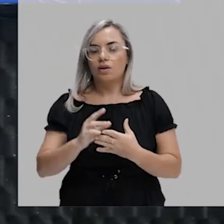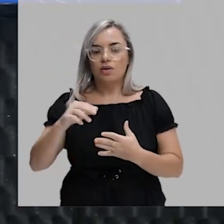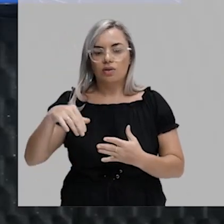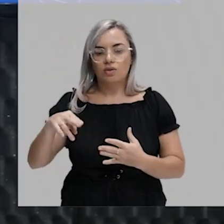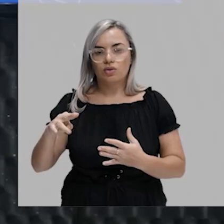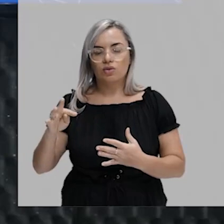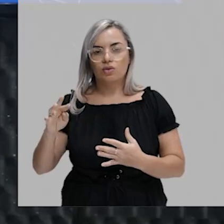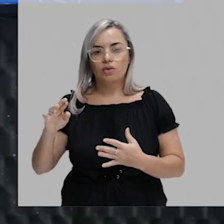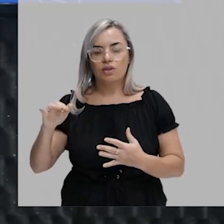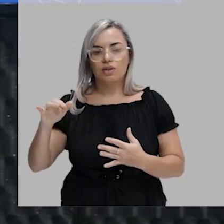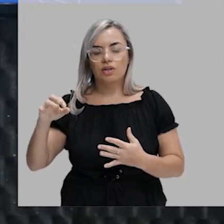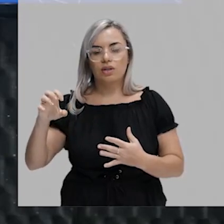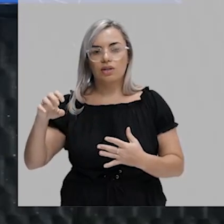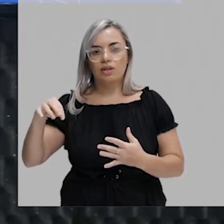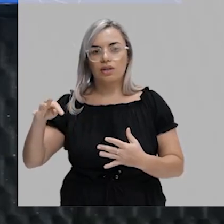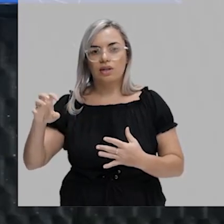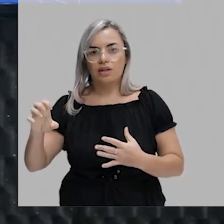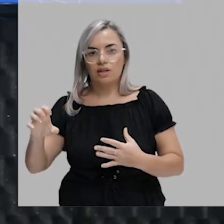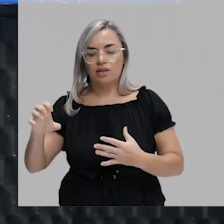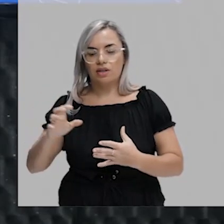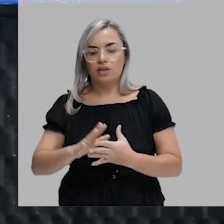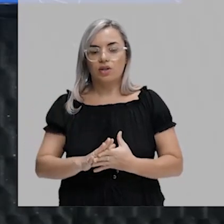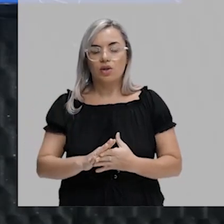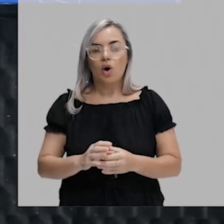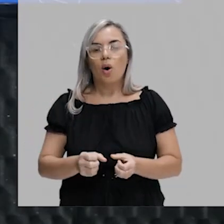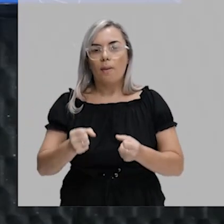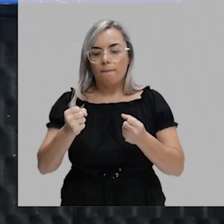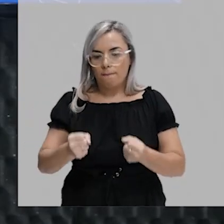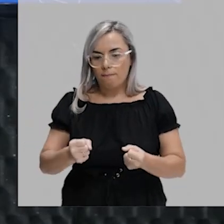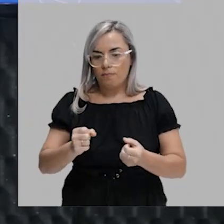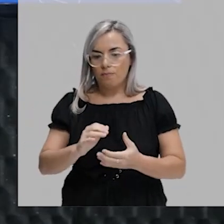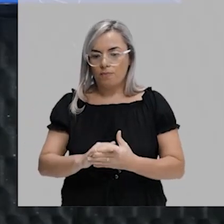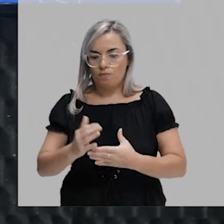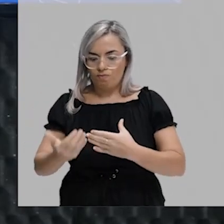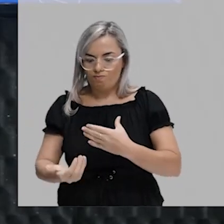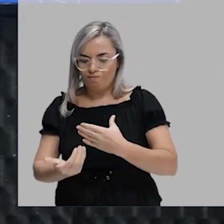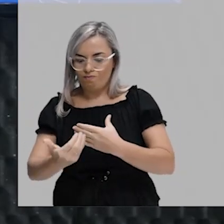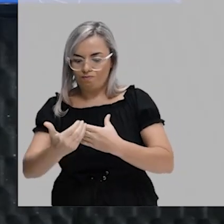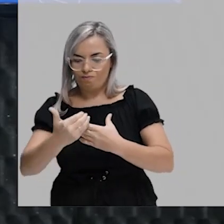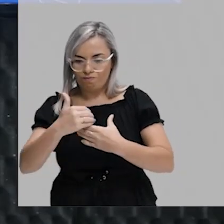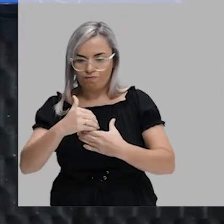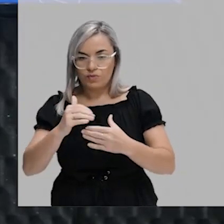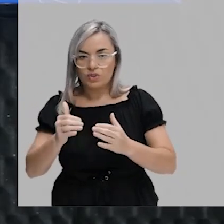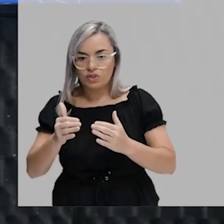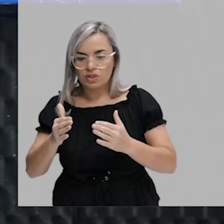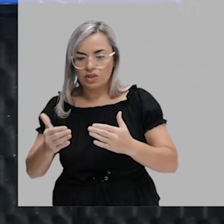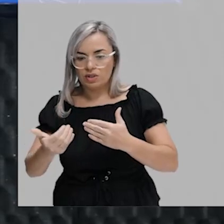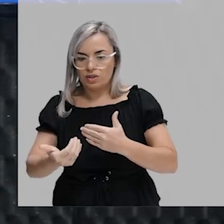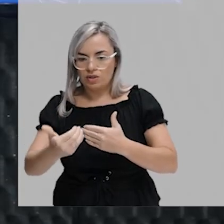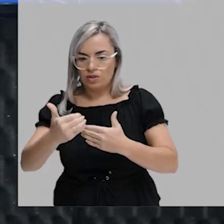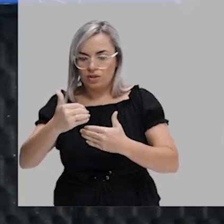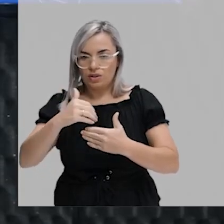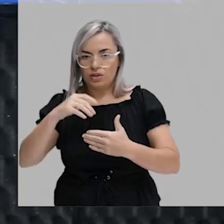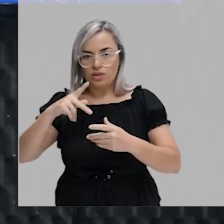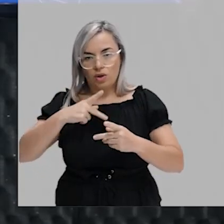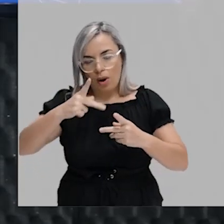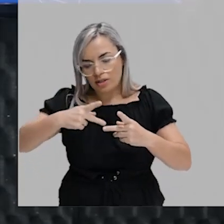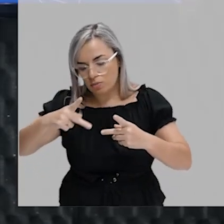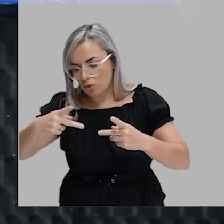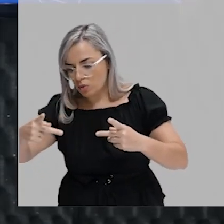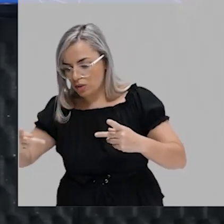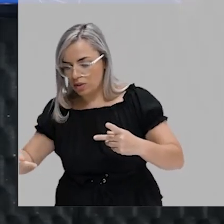esses solutos, eles só vão atravessar essa membrana por meio de uma porta de entrada. Ok? No caso, são